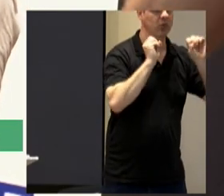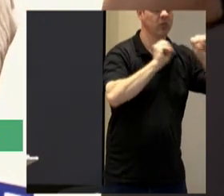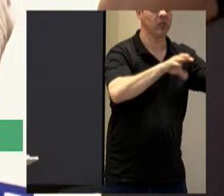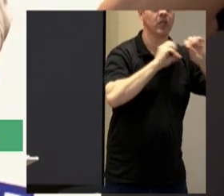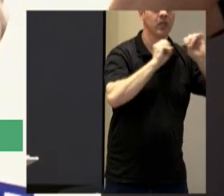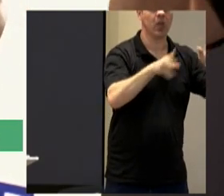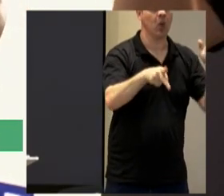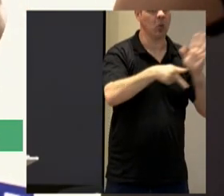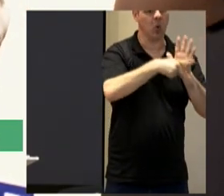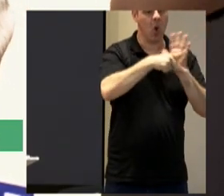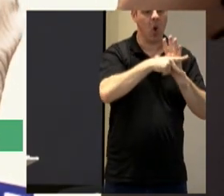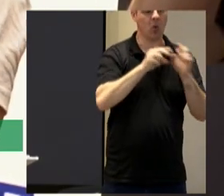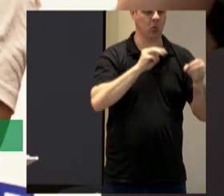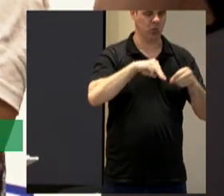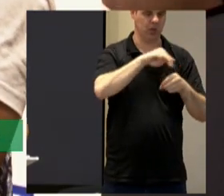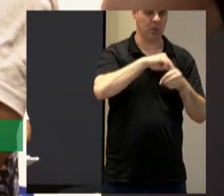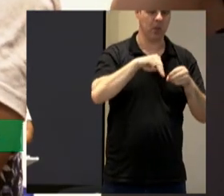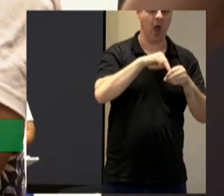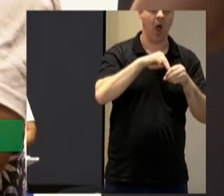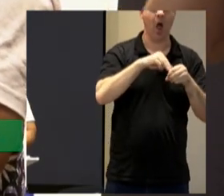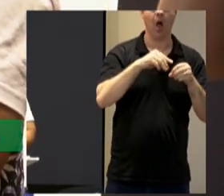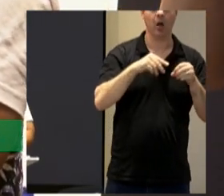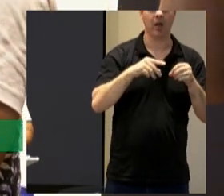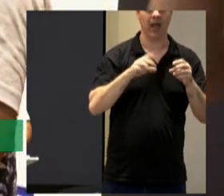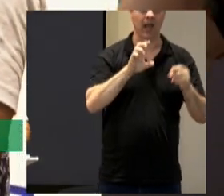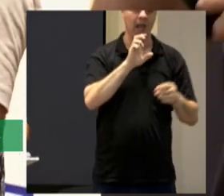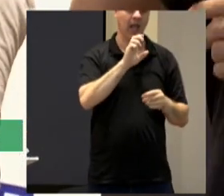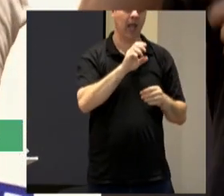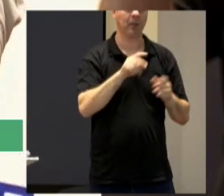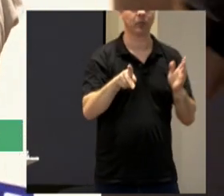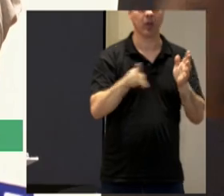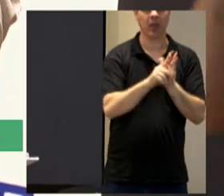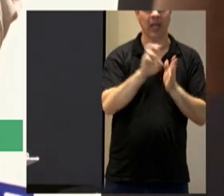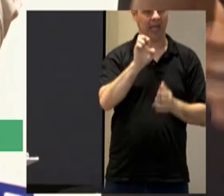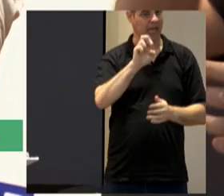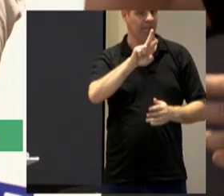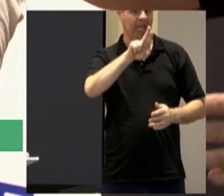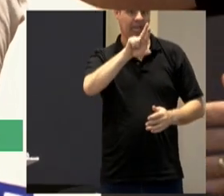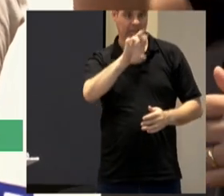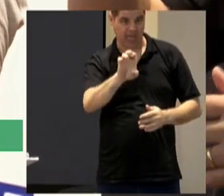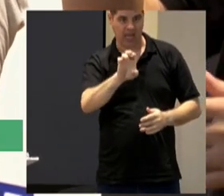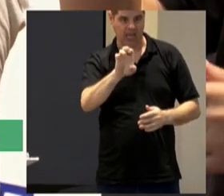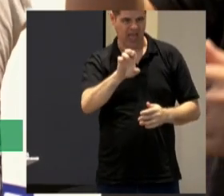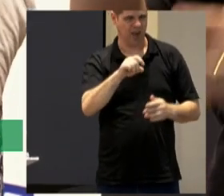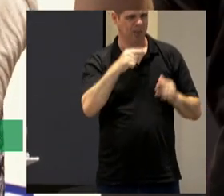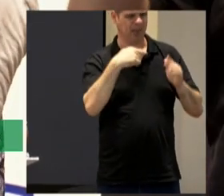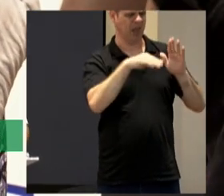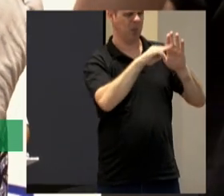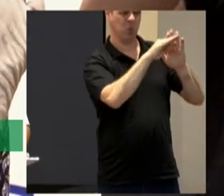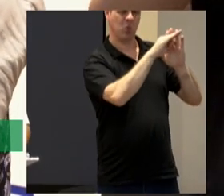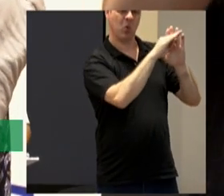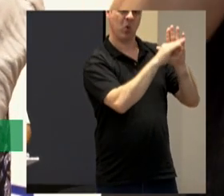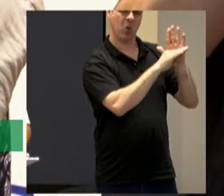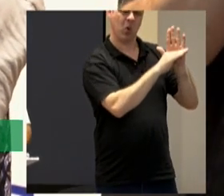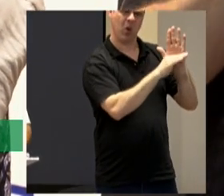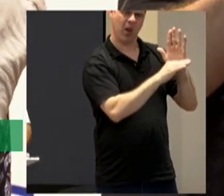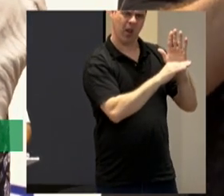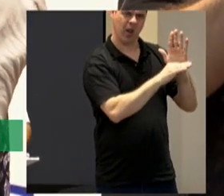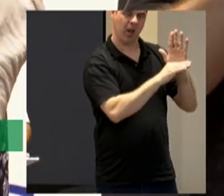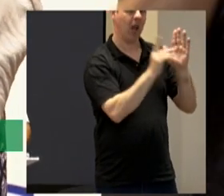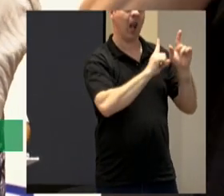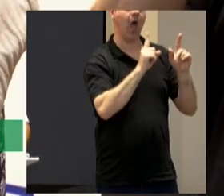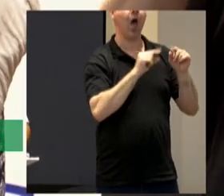público do município. E a ERER deixou de ser considerada um problema e passou a ser